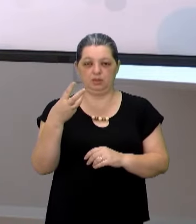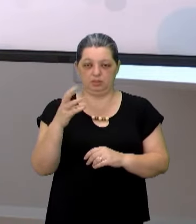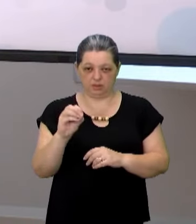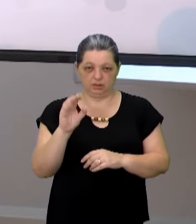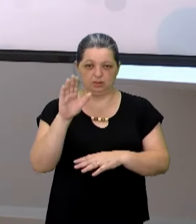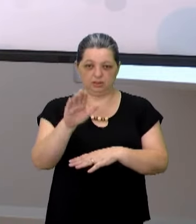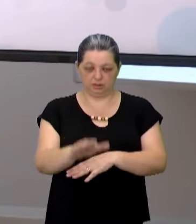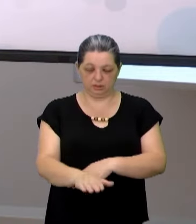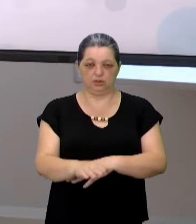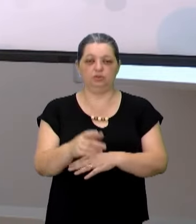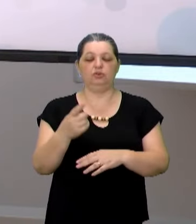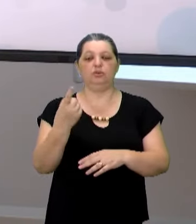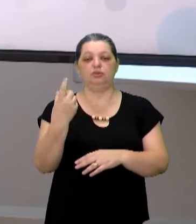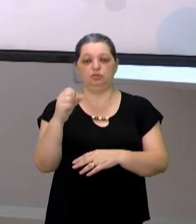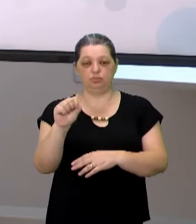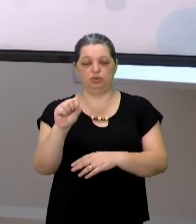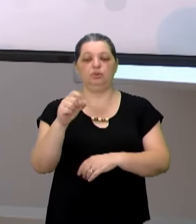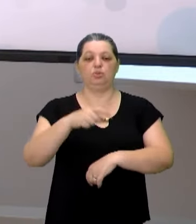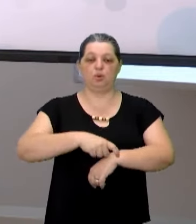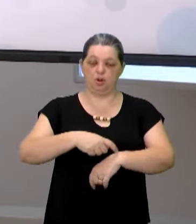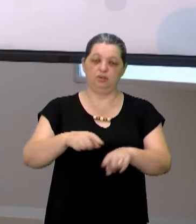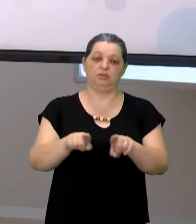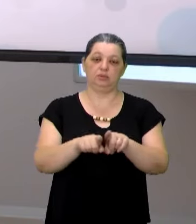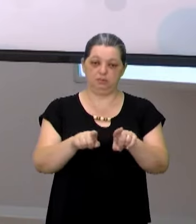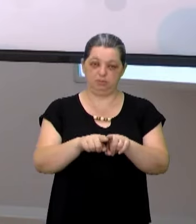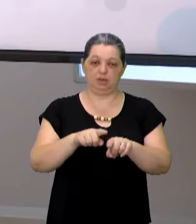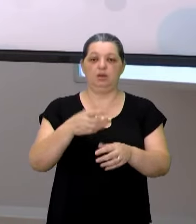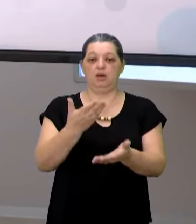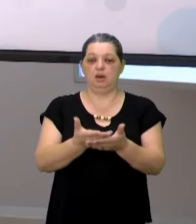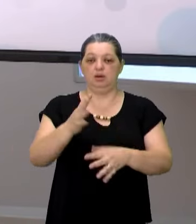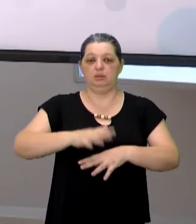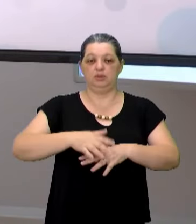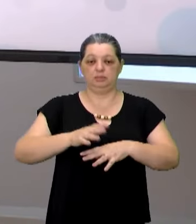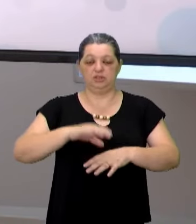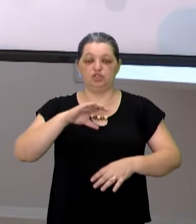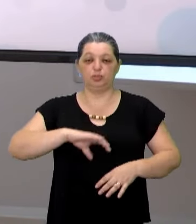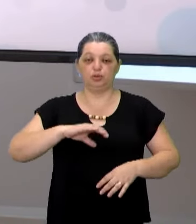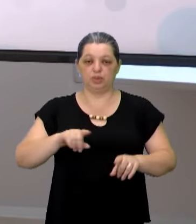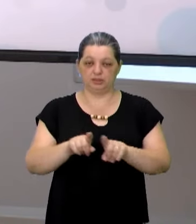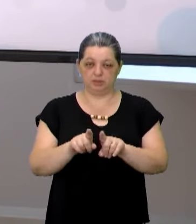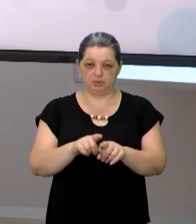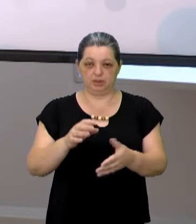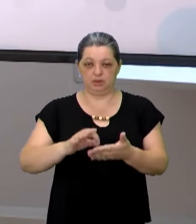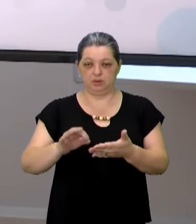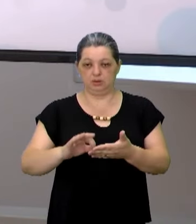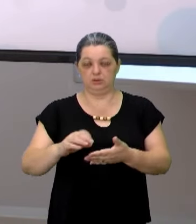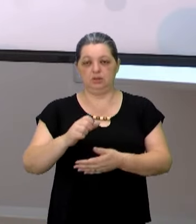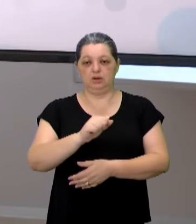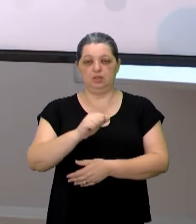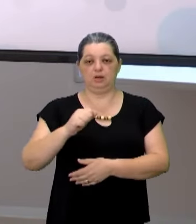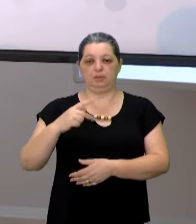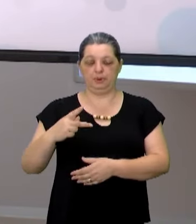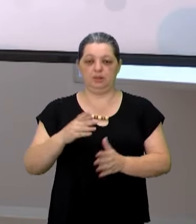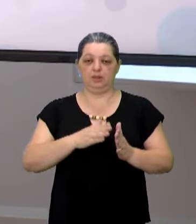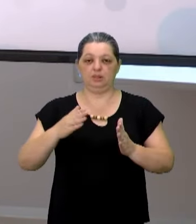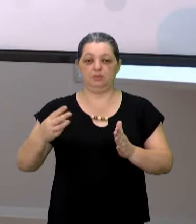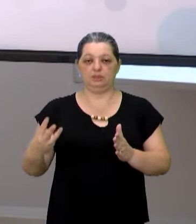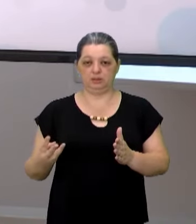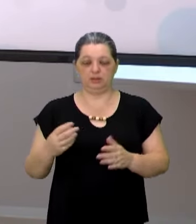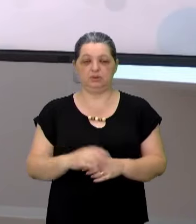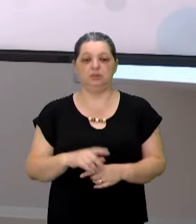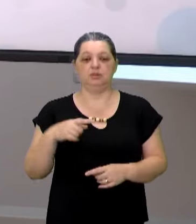às 18 horas passam essas aulas aí, as aulas de matemática e de língua portuguesa, tá bom? Correção da AP, etapa 3. A gente está